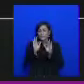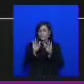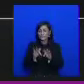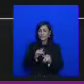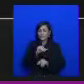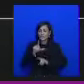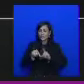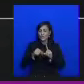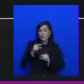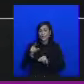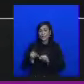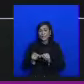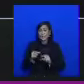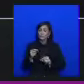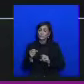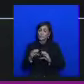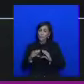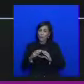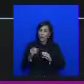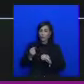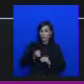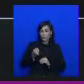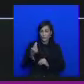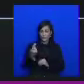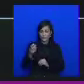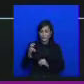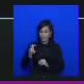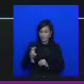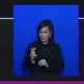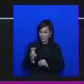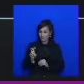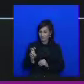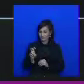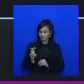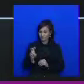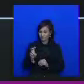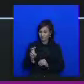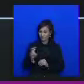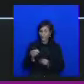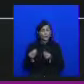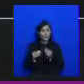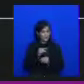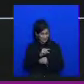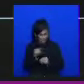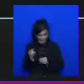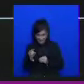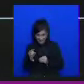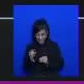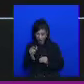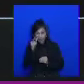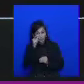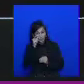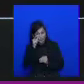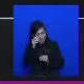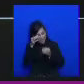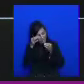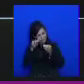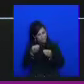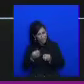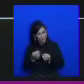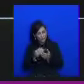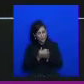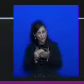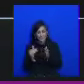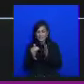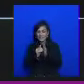chegando mais um número. 25, bola 25. Como que você está indo? Confere direitinho do